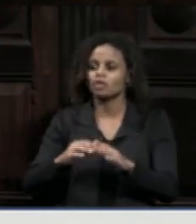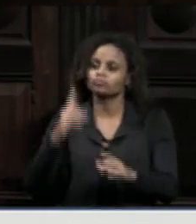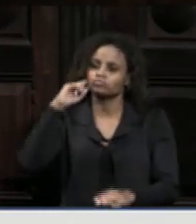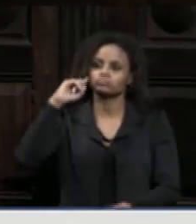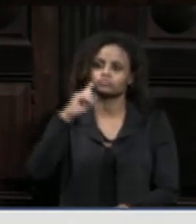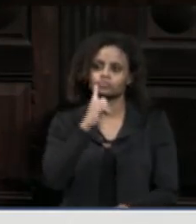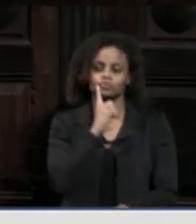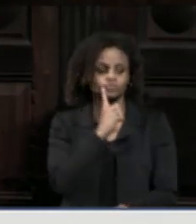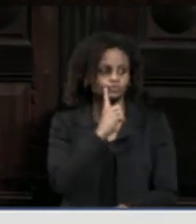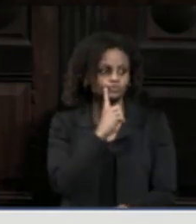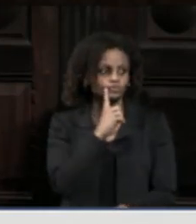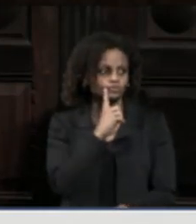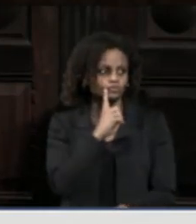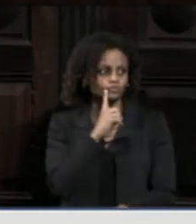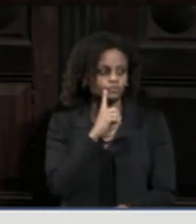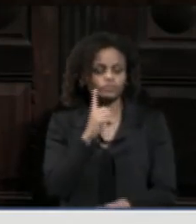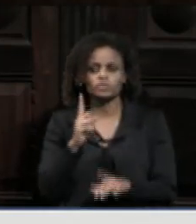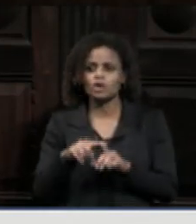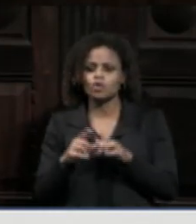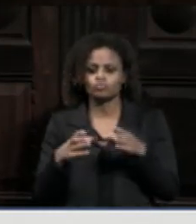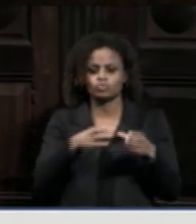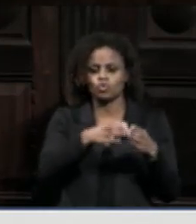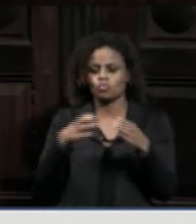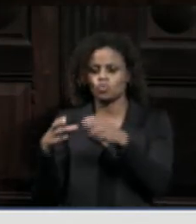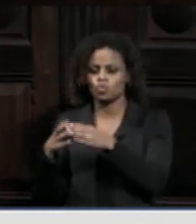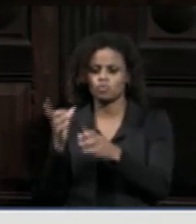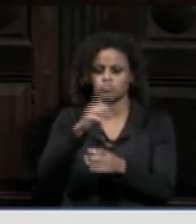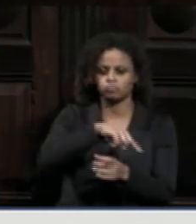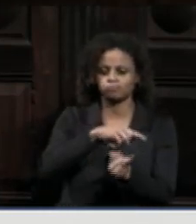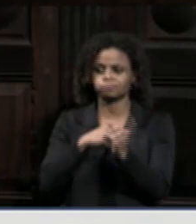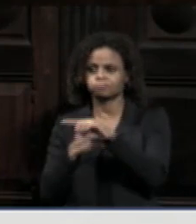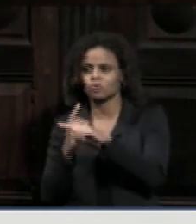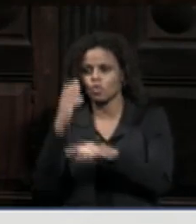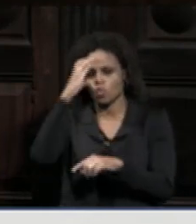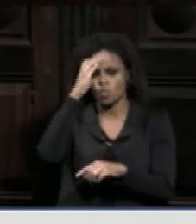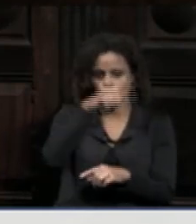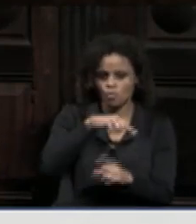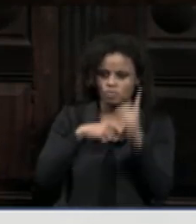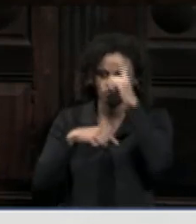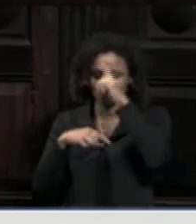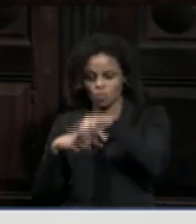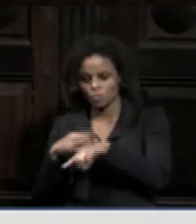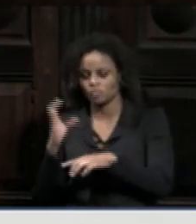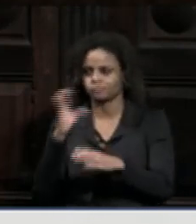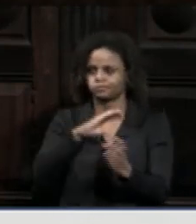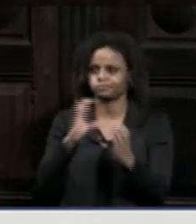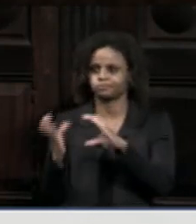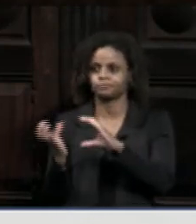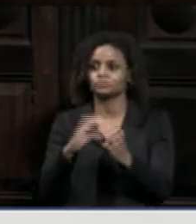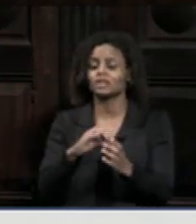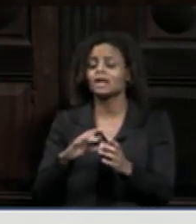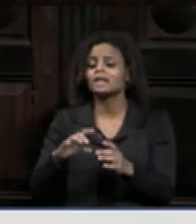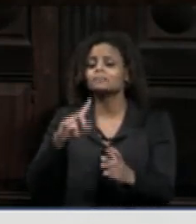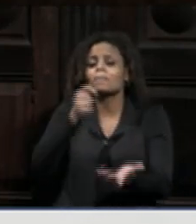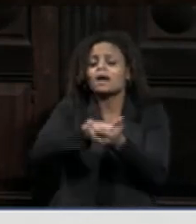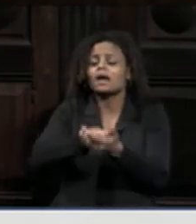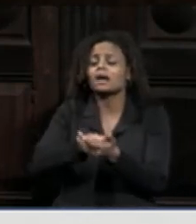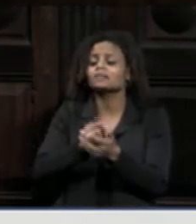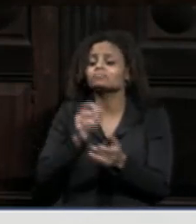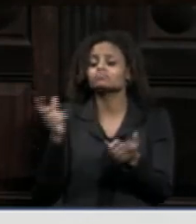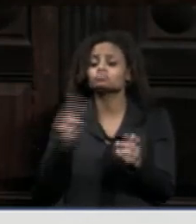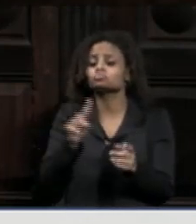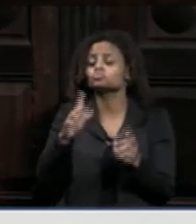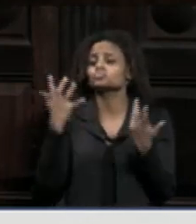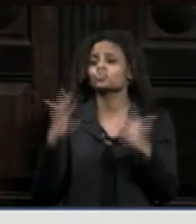o CAIS, um empurra para o outro a questão do pagamento dos salários dos intérpretes de Libras no âmbito da